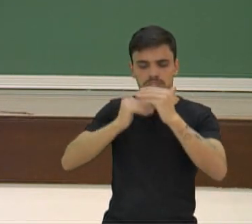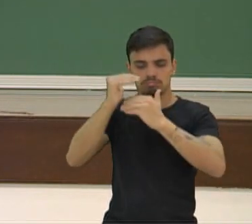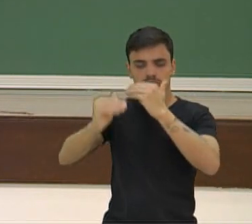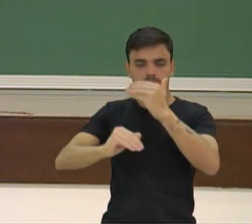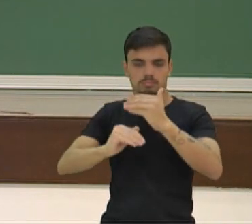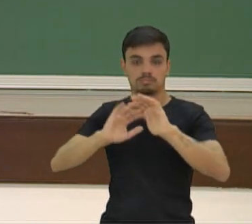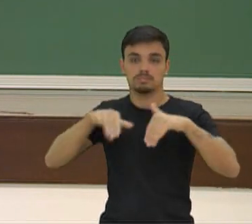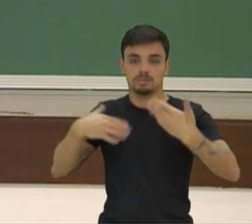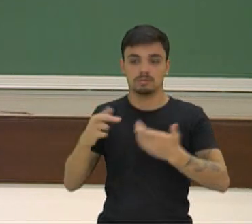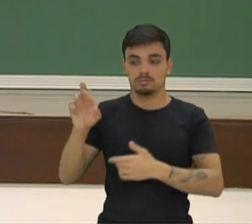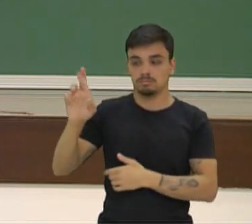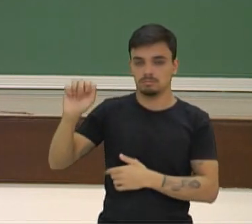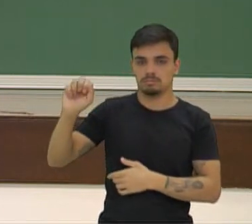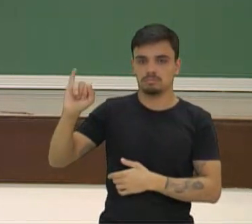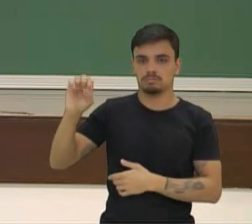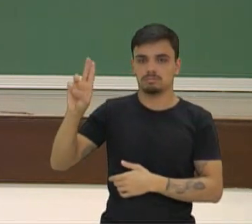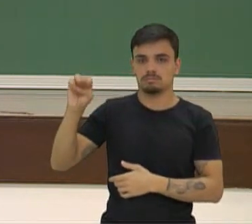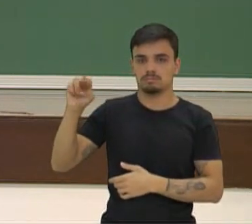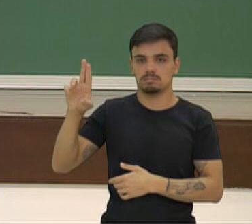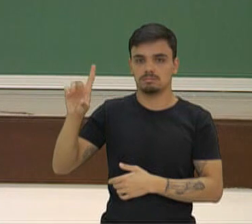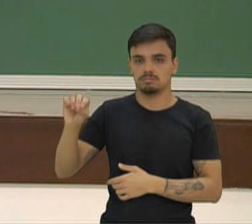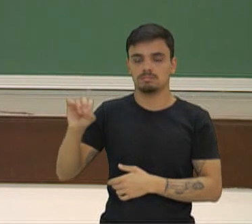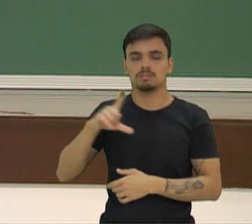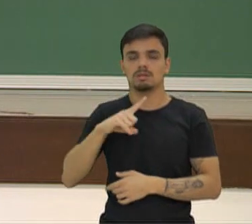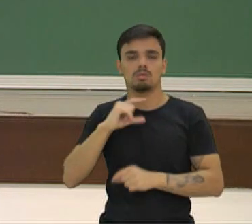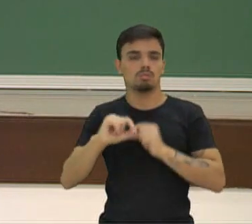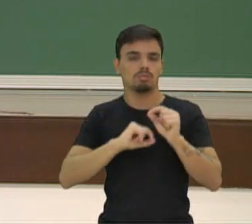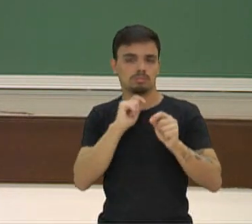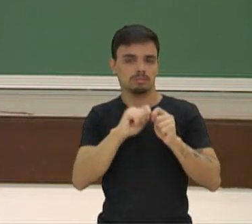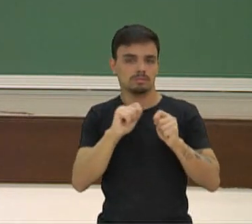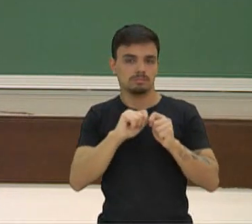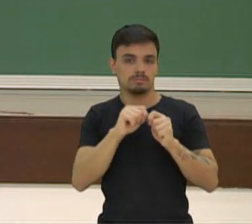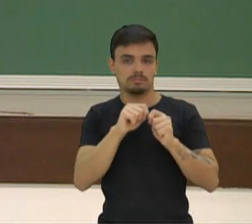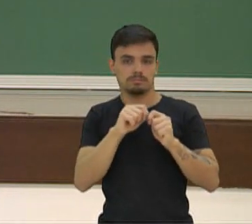Raimundo Gomes vai fazer o quê? Ele vai mobilizar,